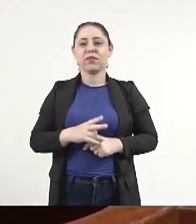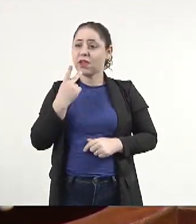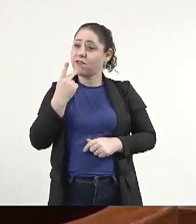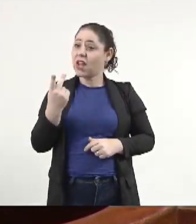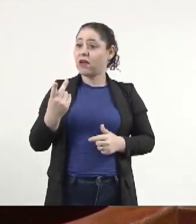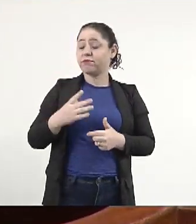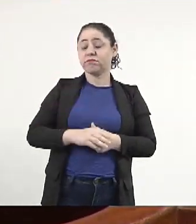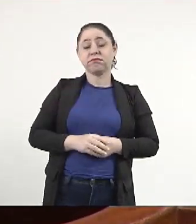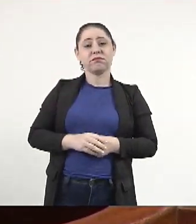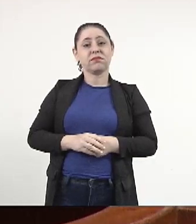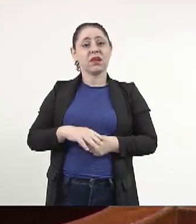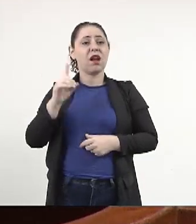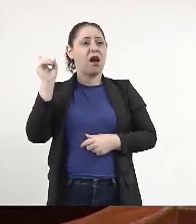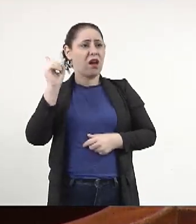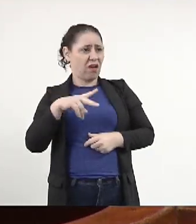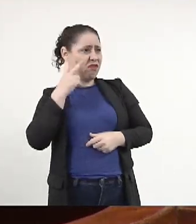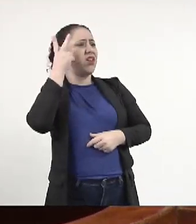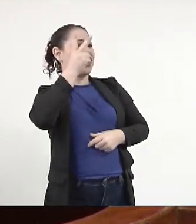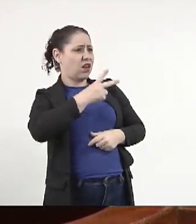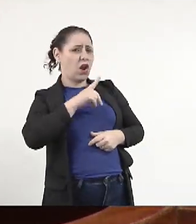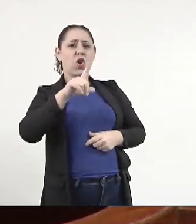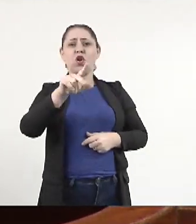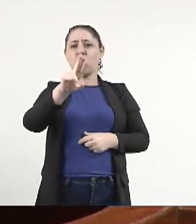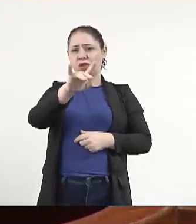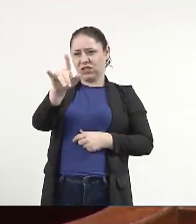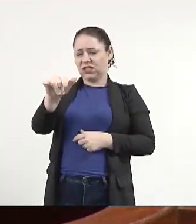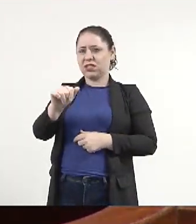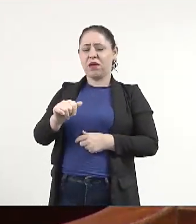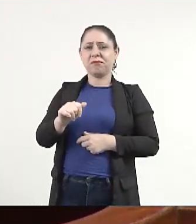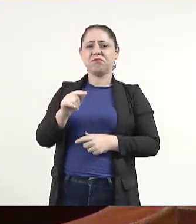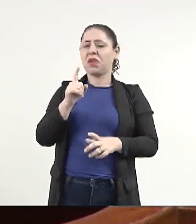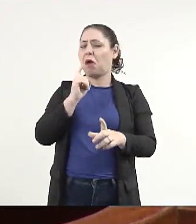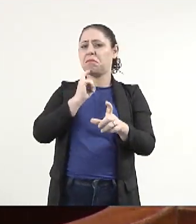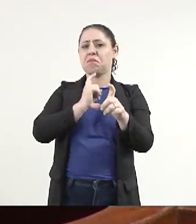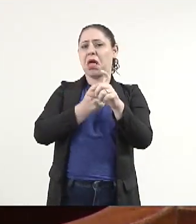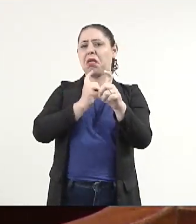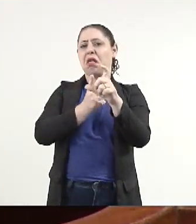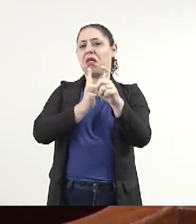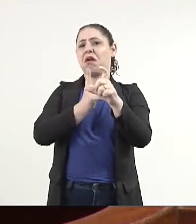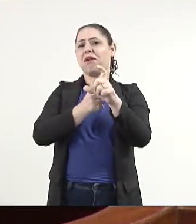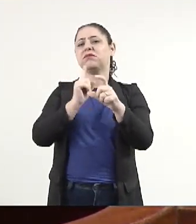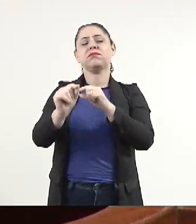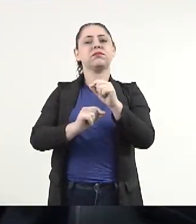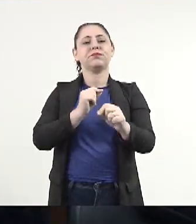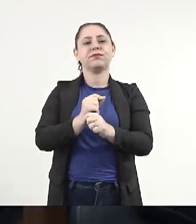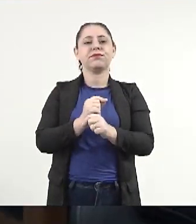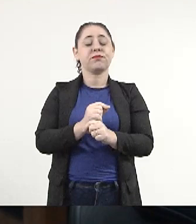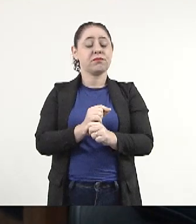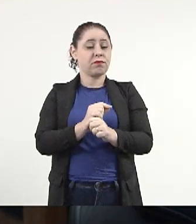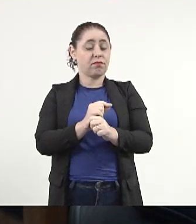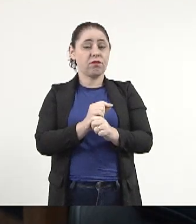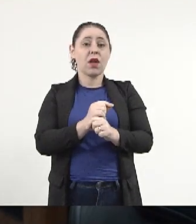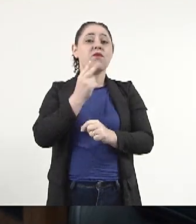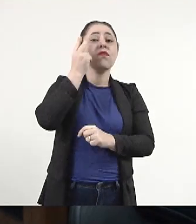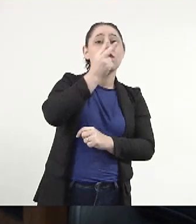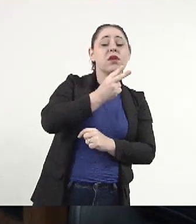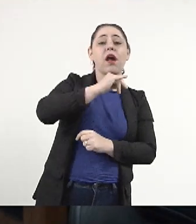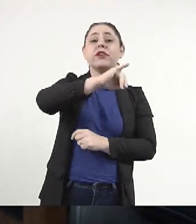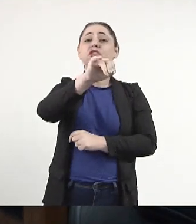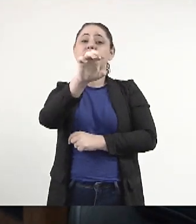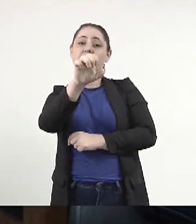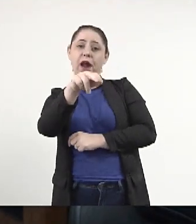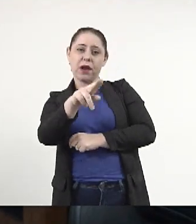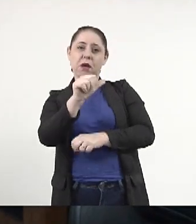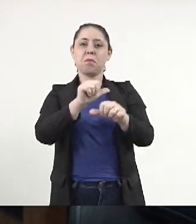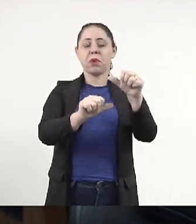falam assim, essa vereadora Luísa é comunista, O vereador Jean, ele